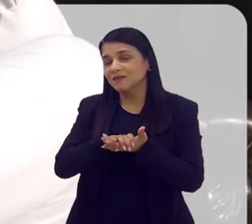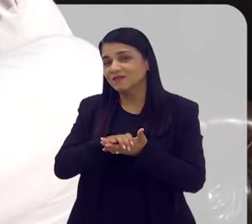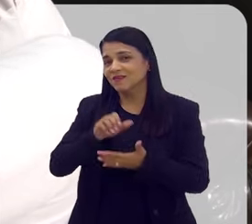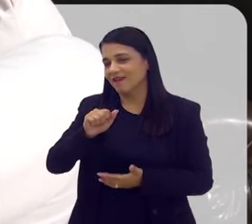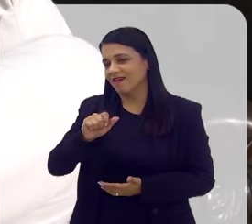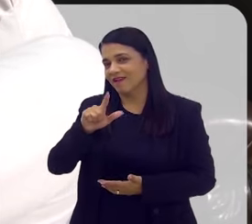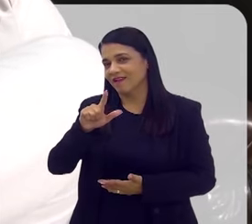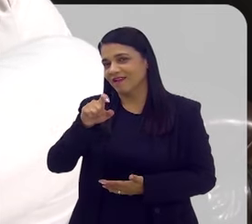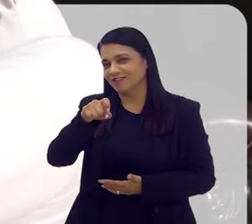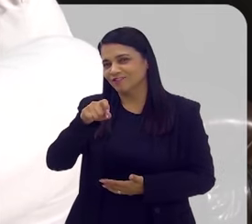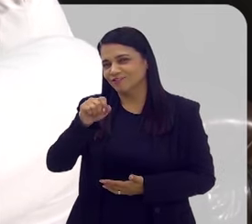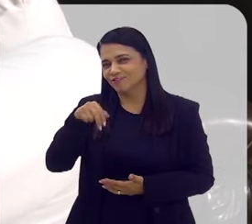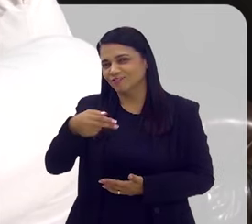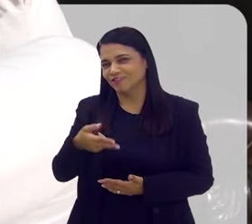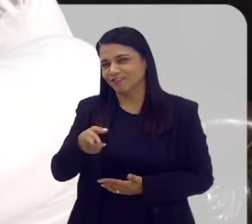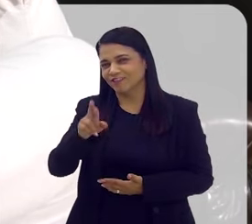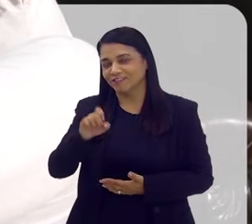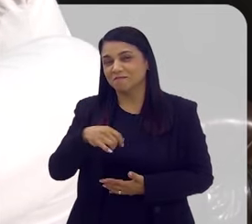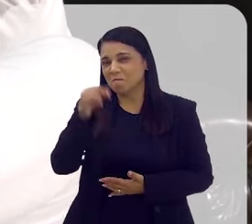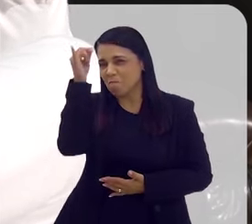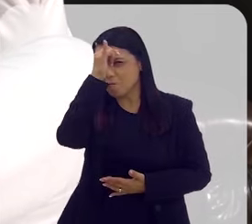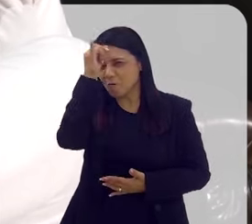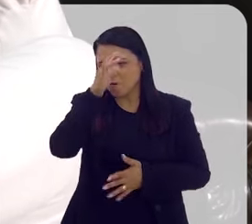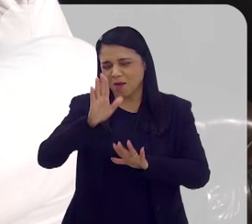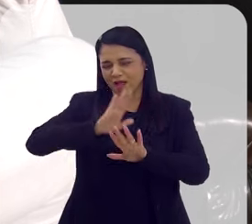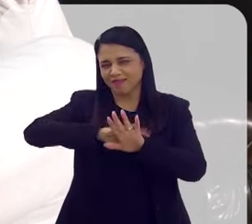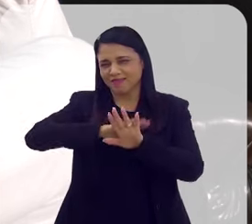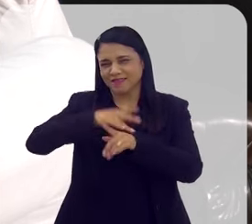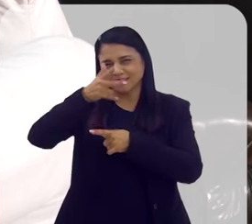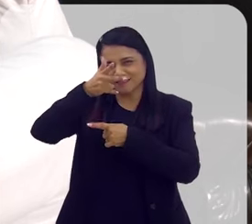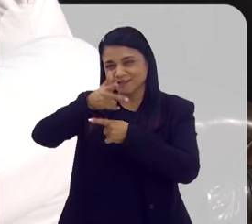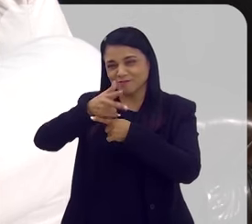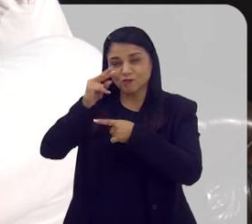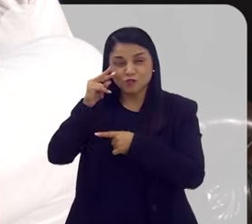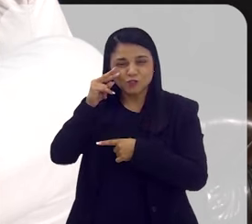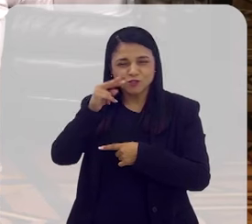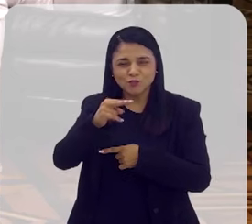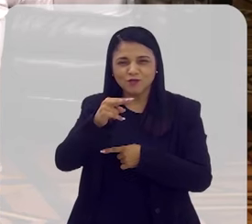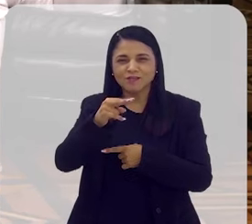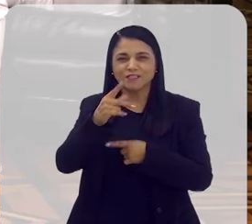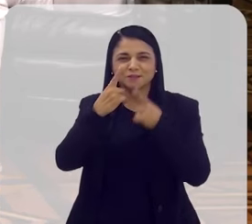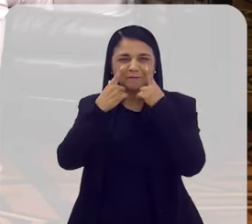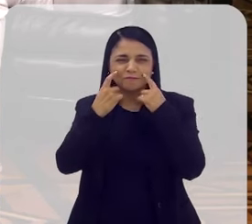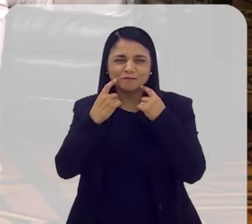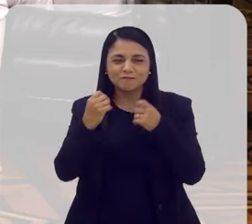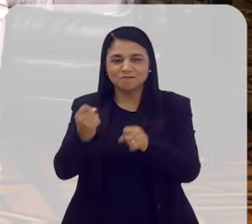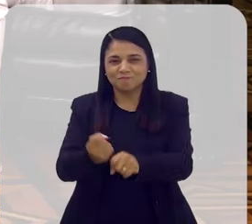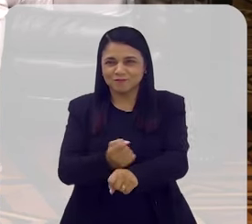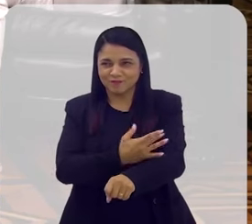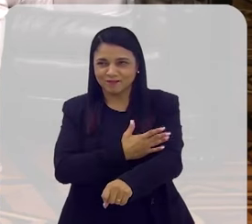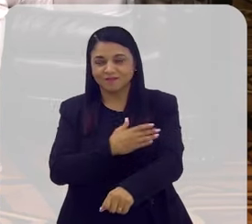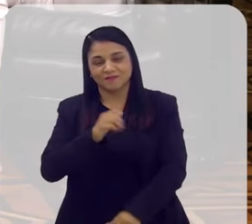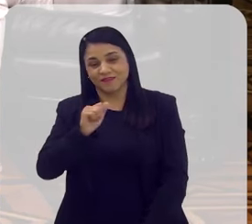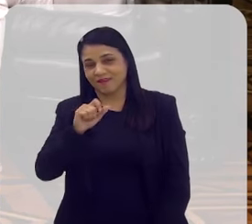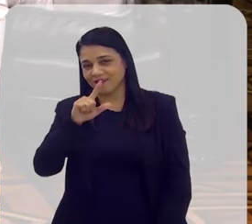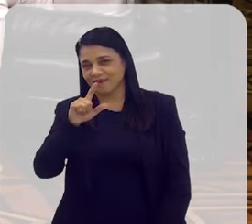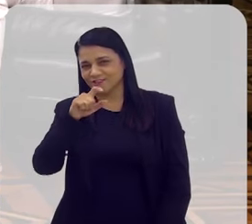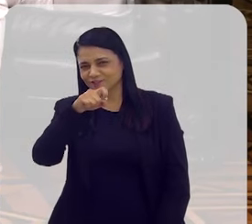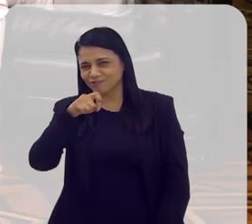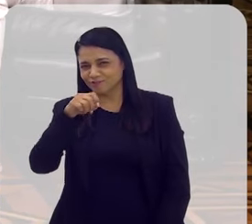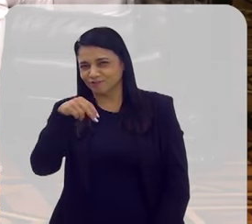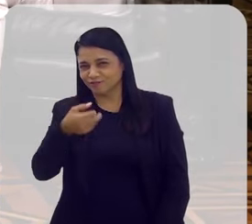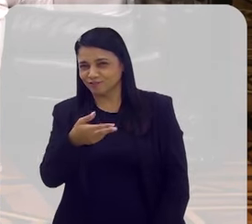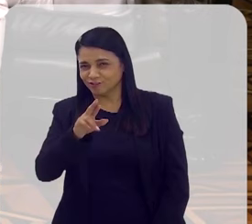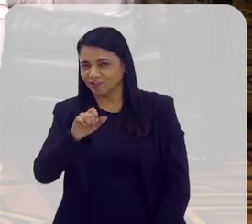maridão. Alexandre. Está todo bobo lá atrás das câmeras. Está chorando. Está te olhando, está feliz. Fiquei emocionado. Sandy, tu é